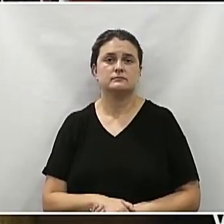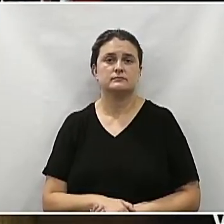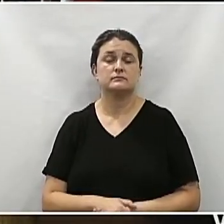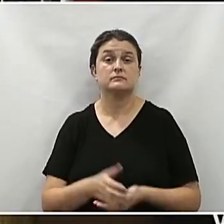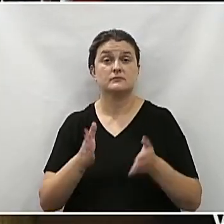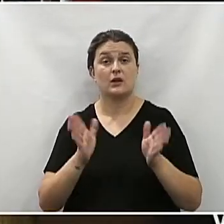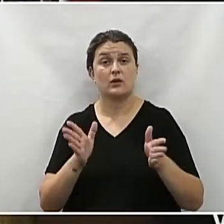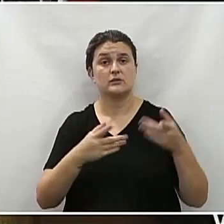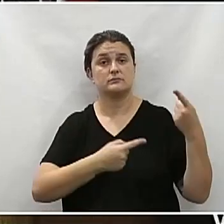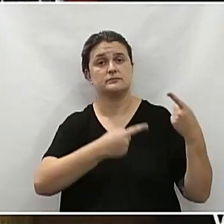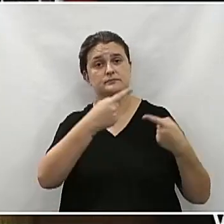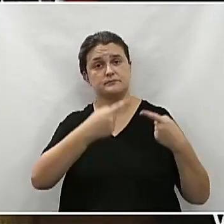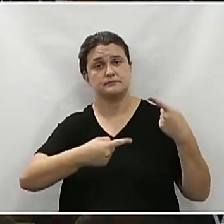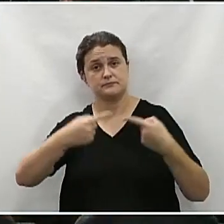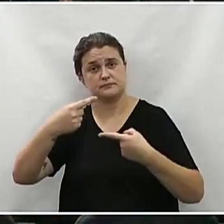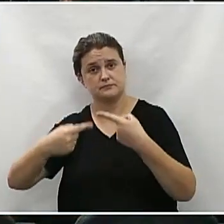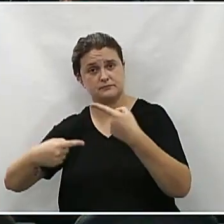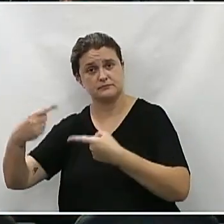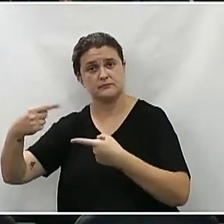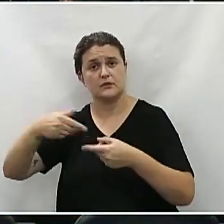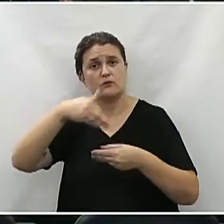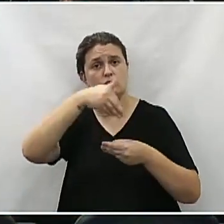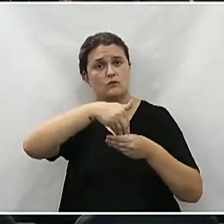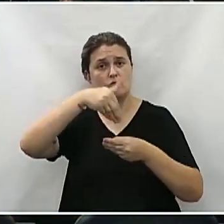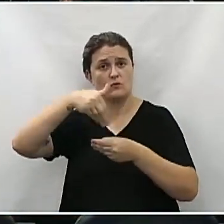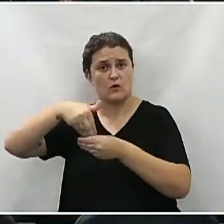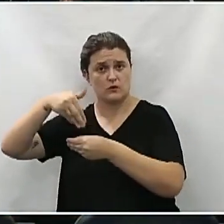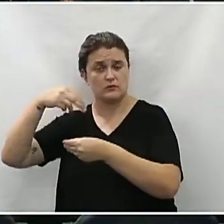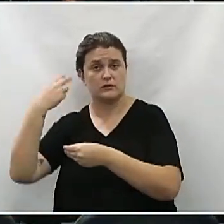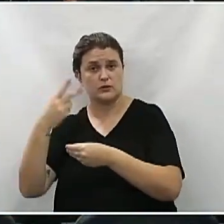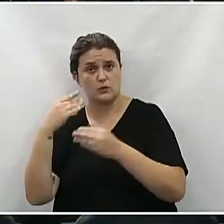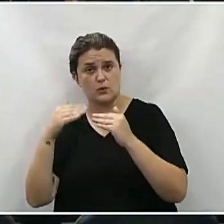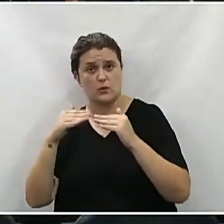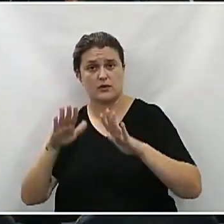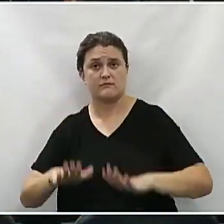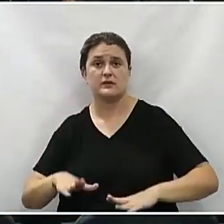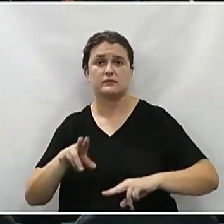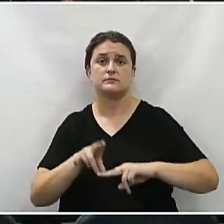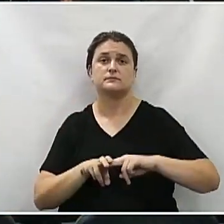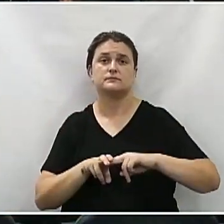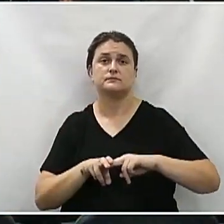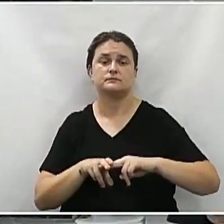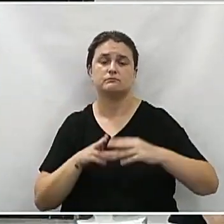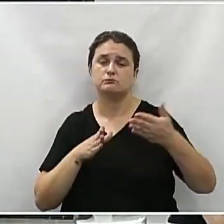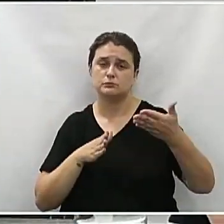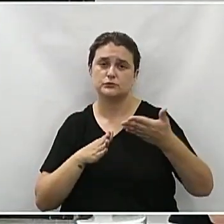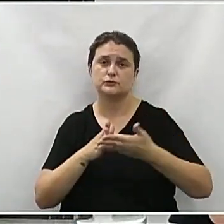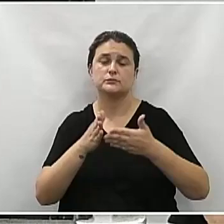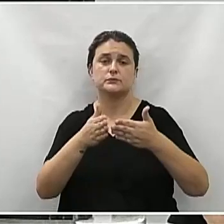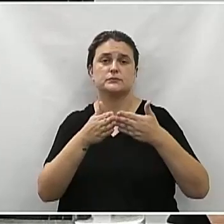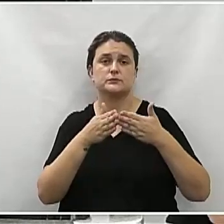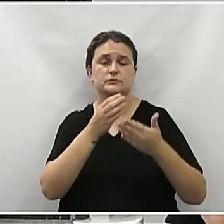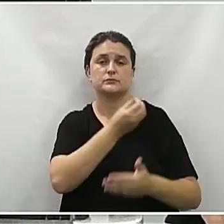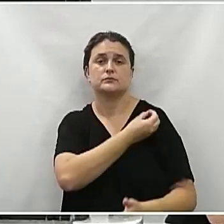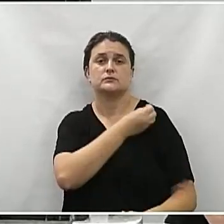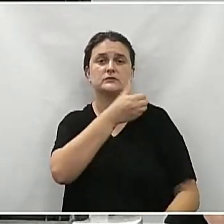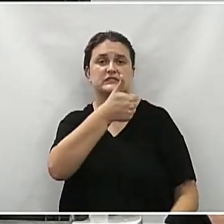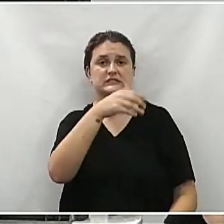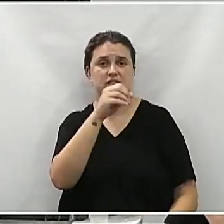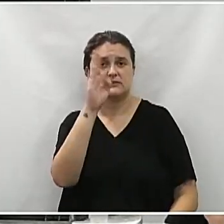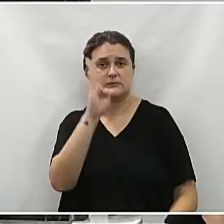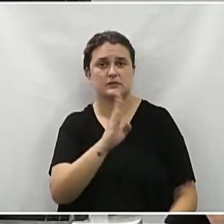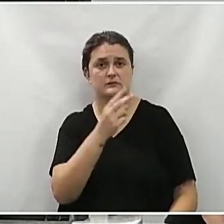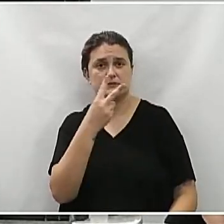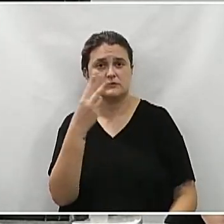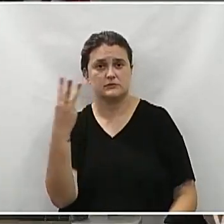Em discussão, em votação, vereadores que aprovam, permaneçam como estão. Aprovado o requerimento de número 10